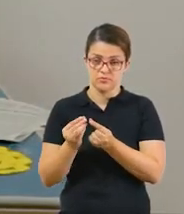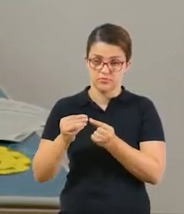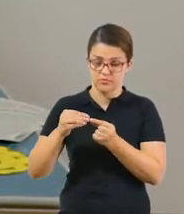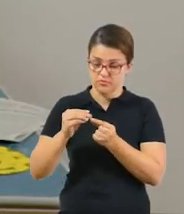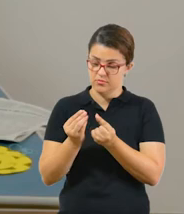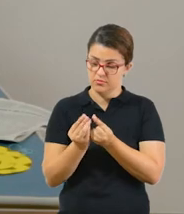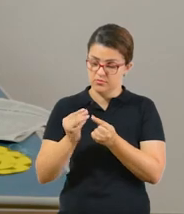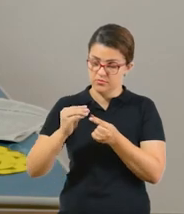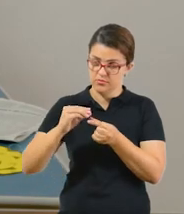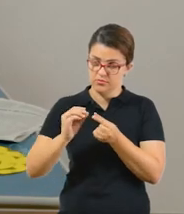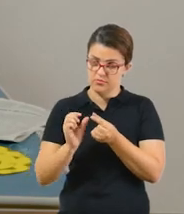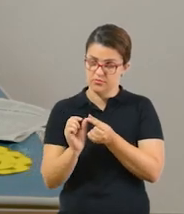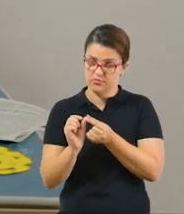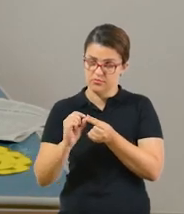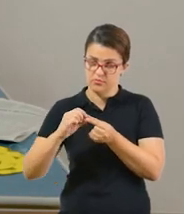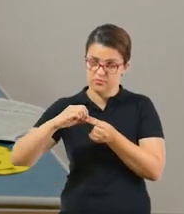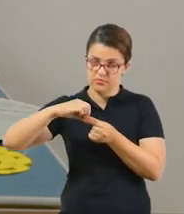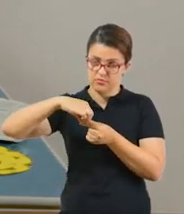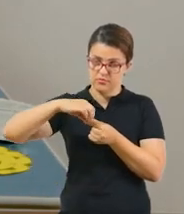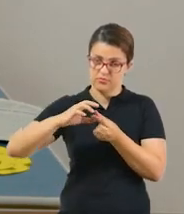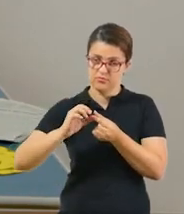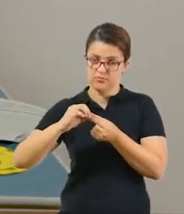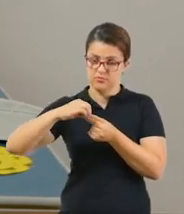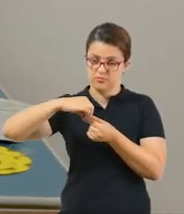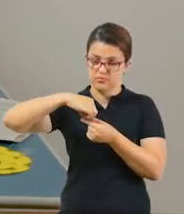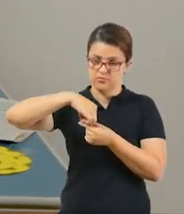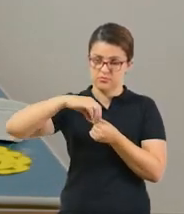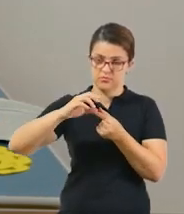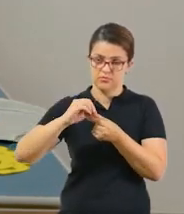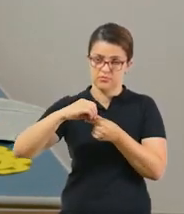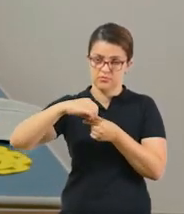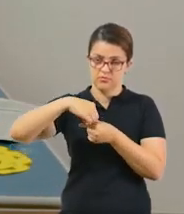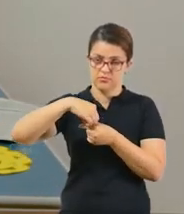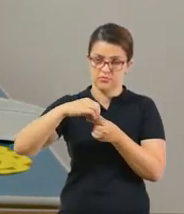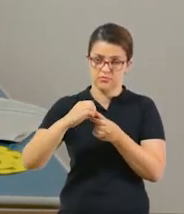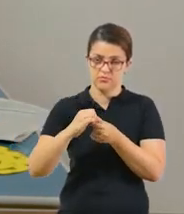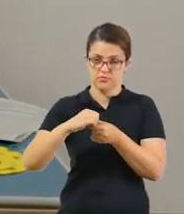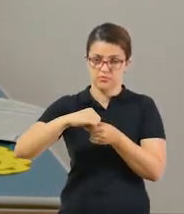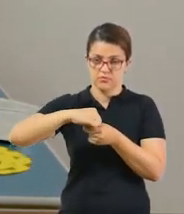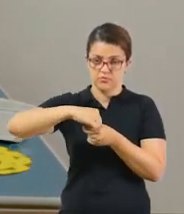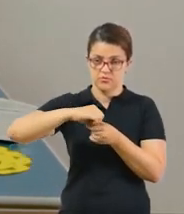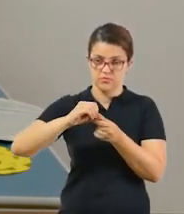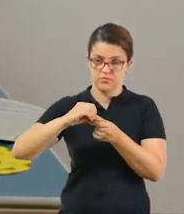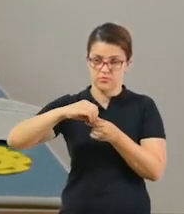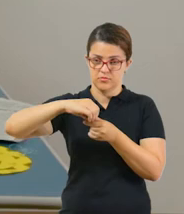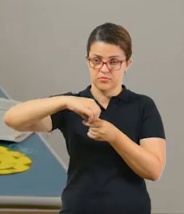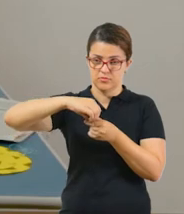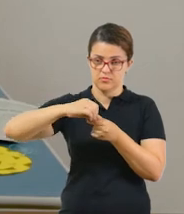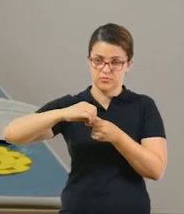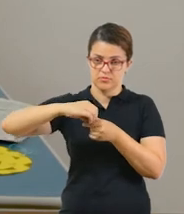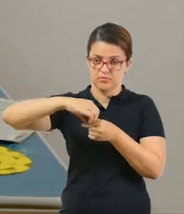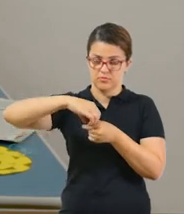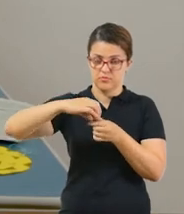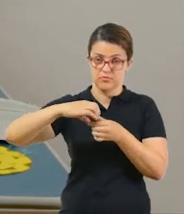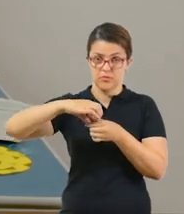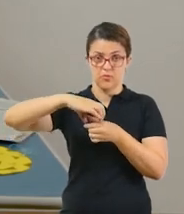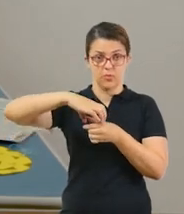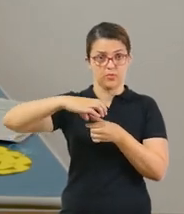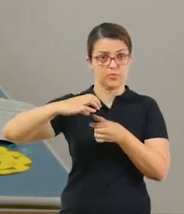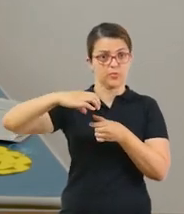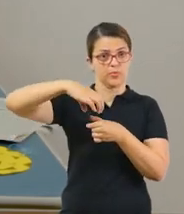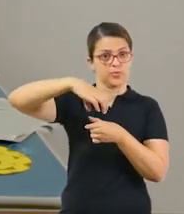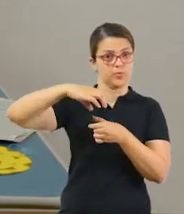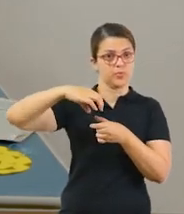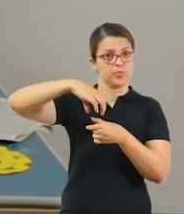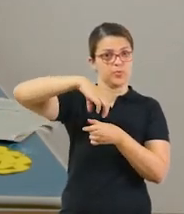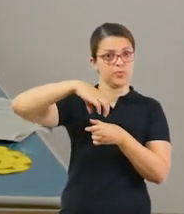solo sempre enrolando rodando até que ele vai dando aquela forma